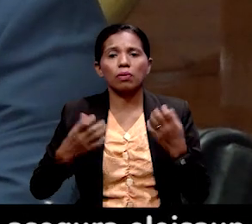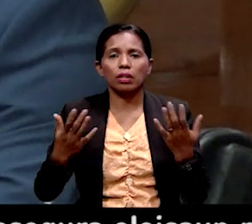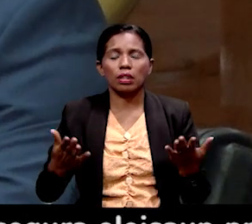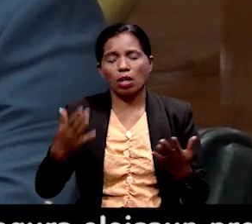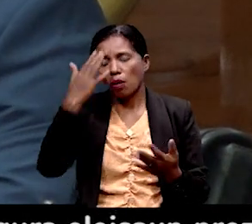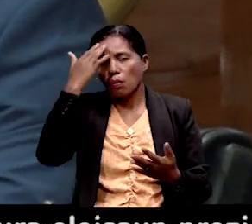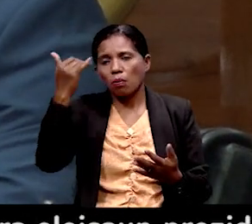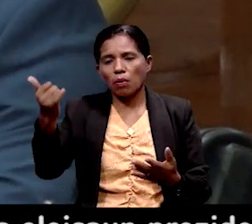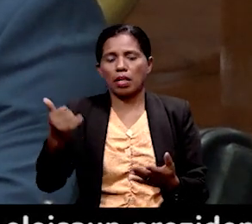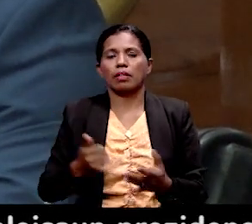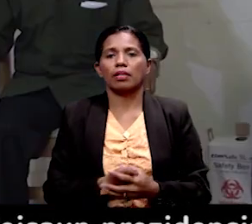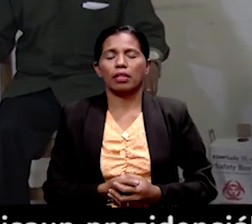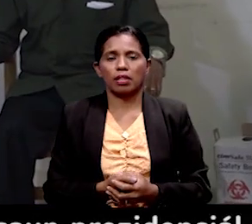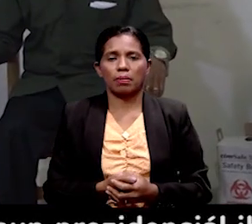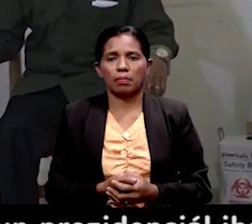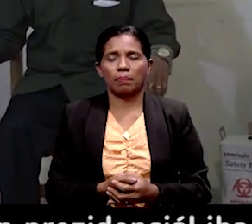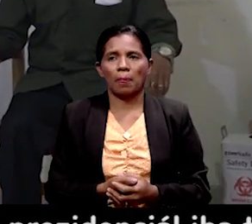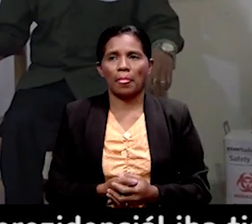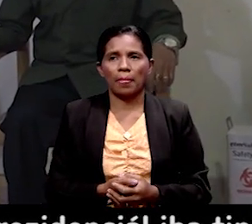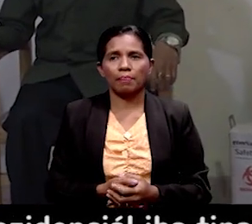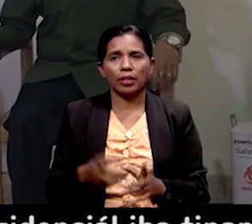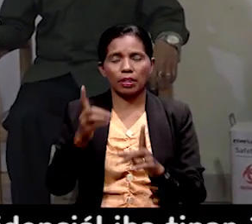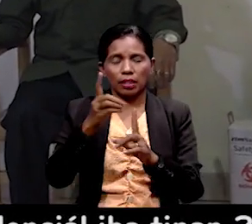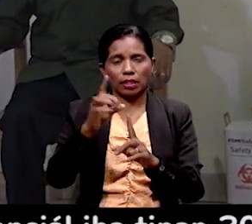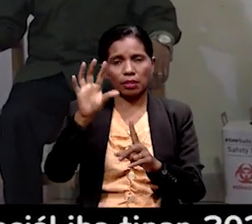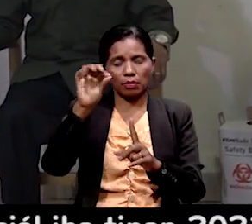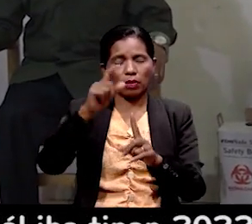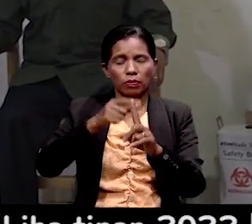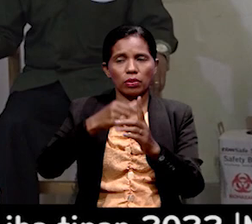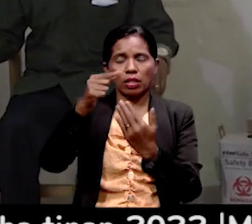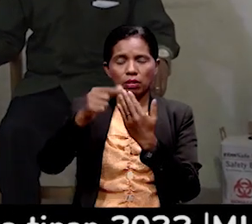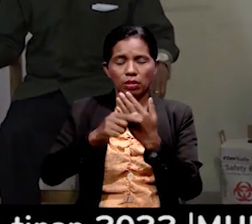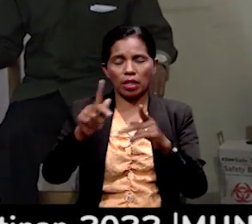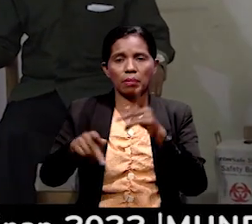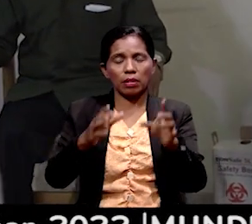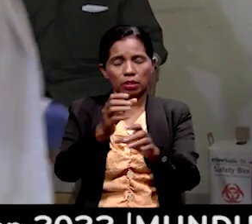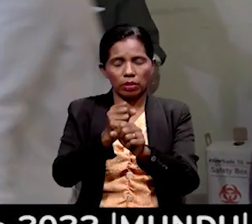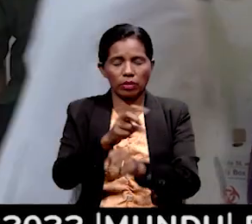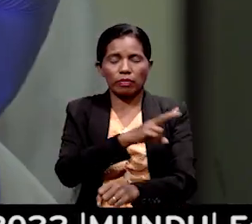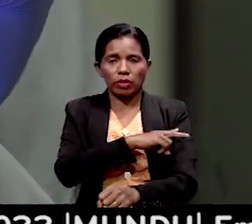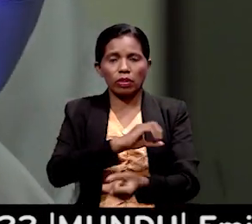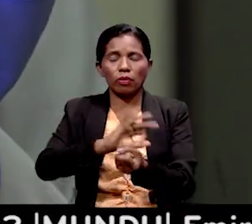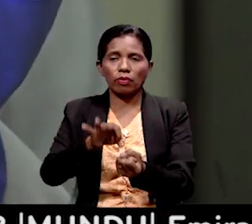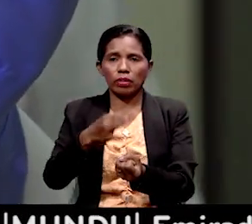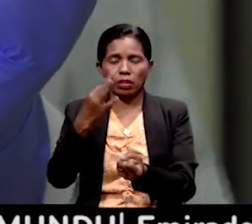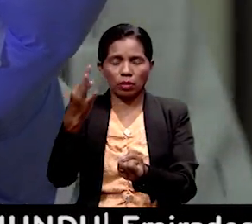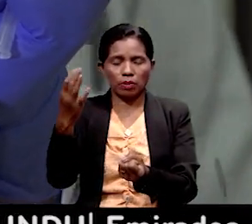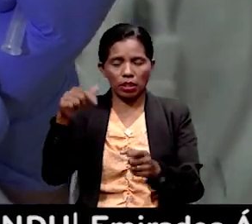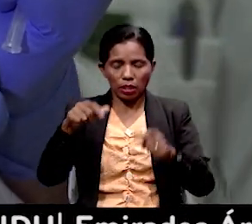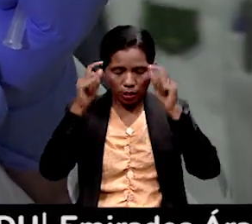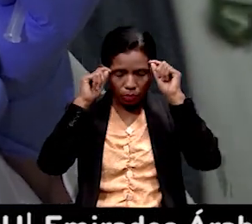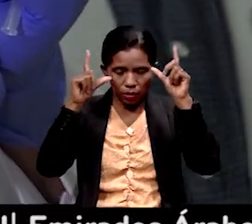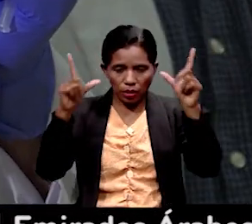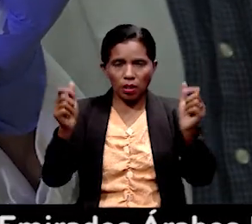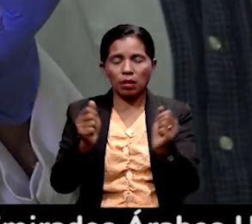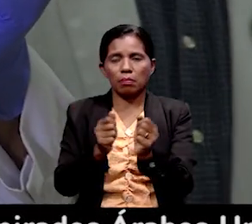tambasa makidane acontece. Toloron se fulang agosto ne total e manebe simon vacina COVID-19 a Timor Leste a moto krihun